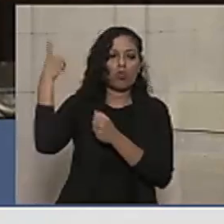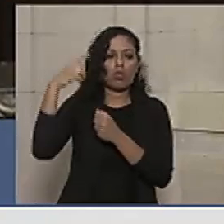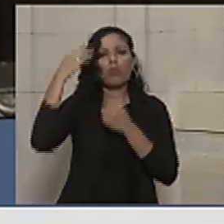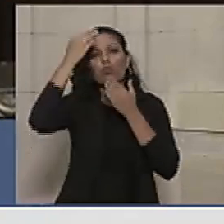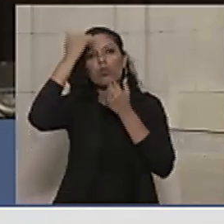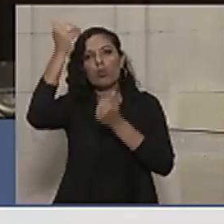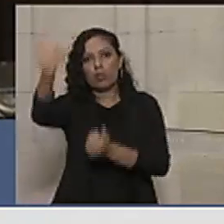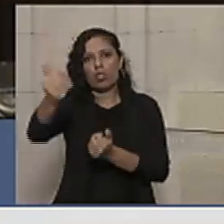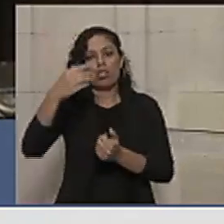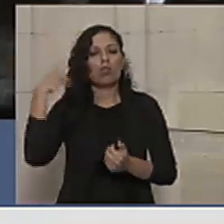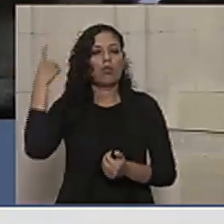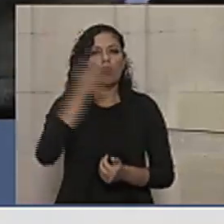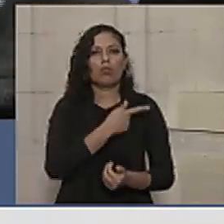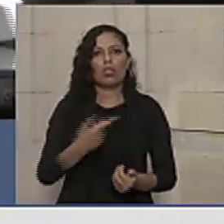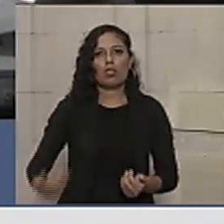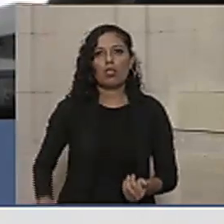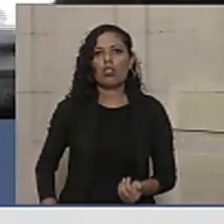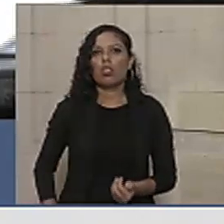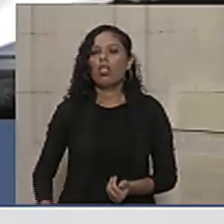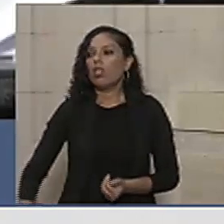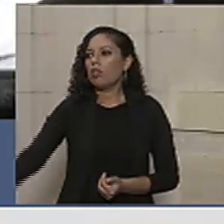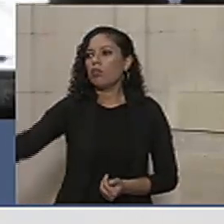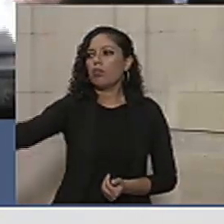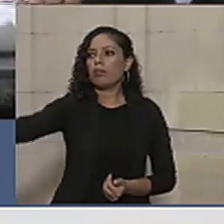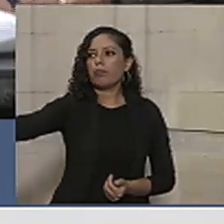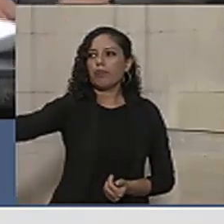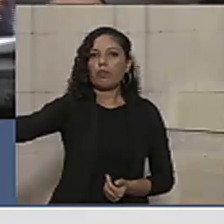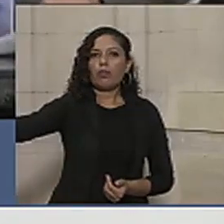Muito obrigado, senhor presidente.